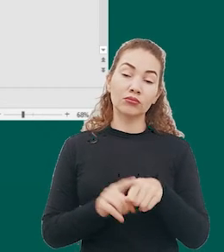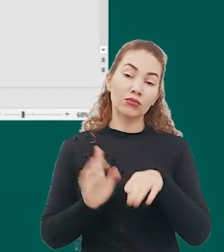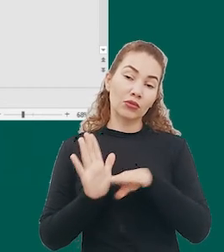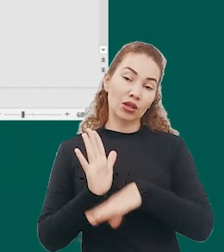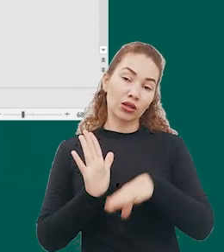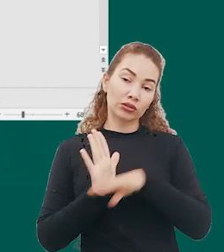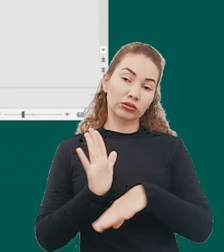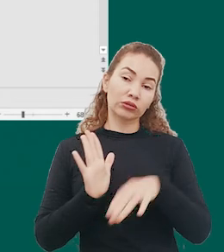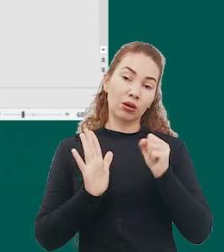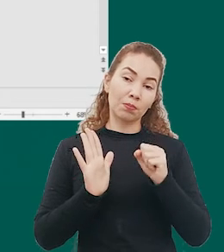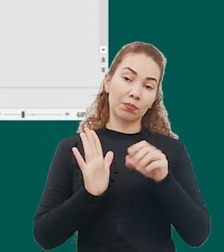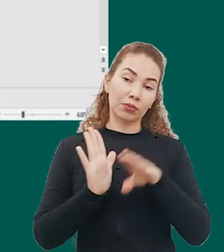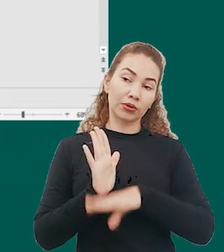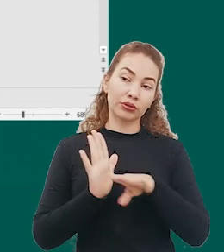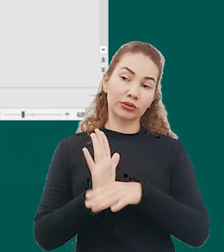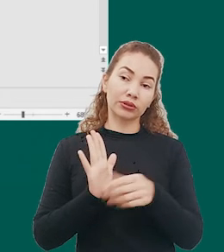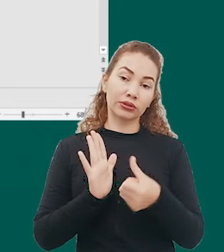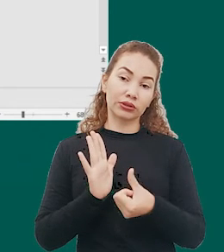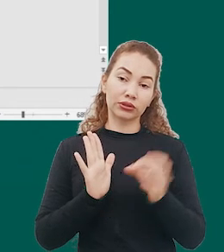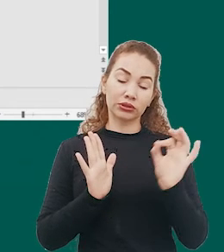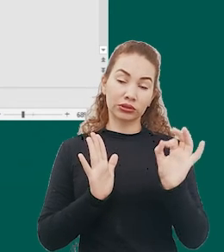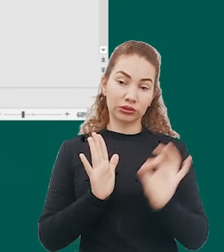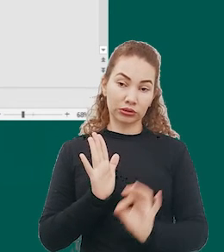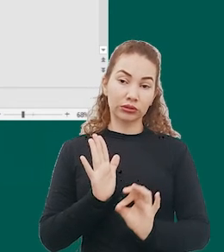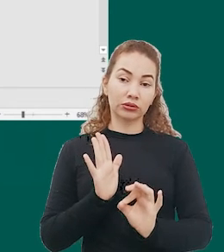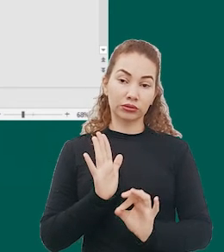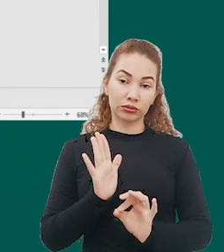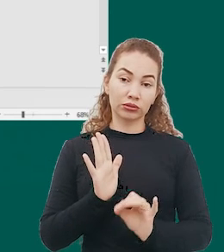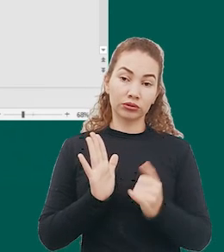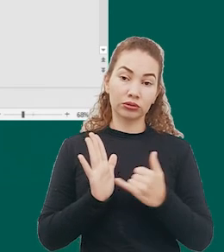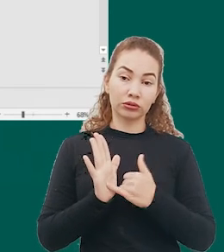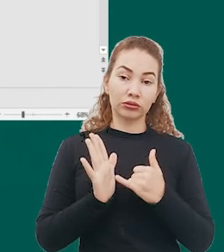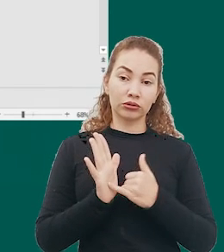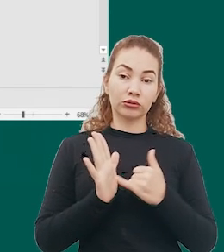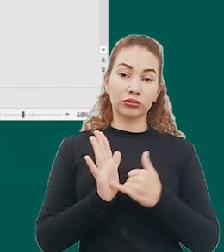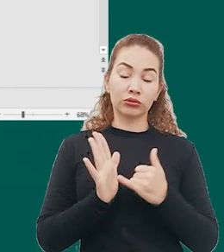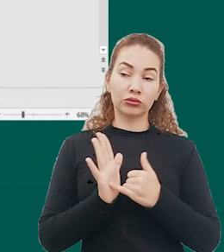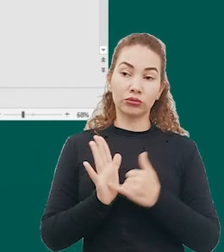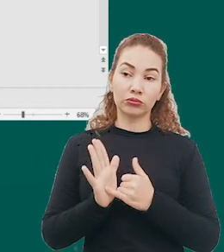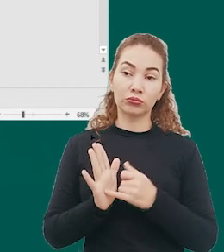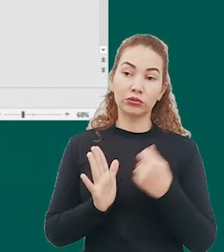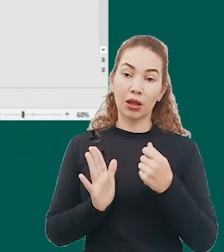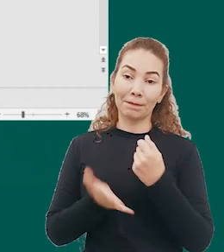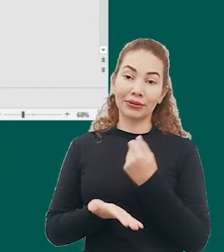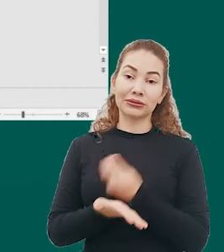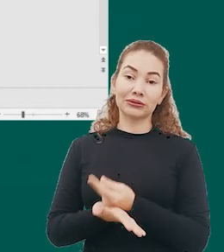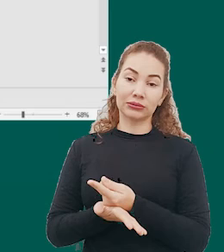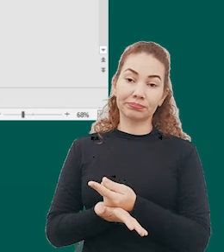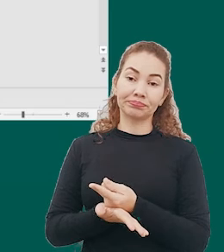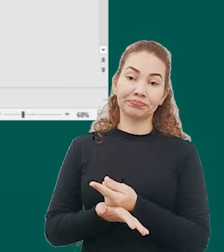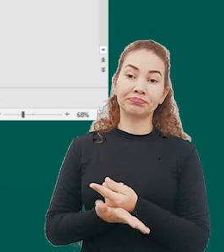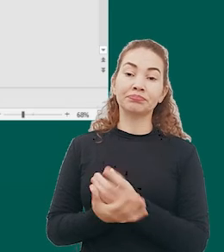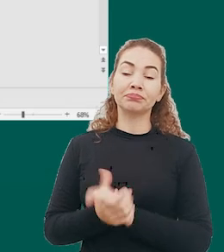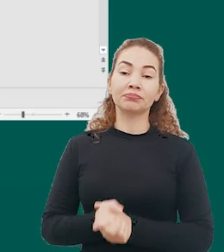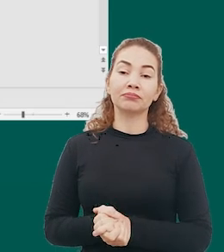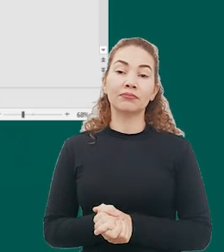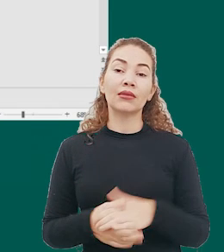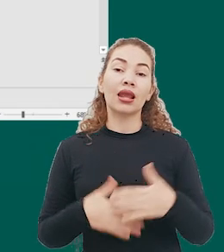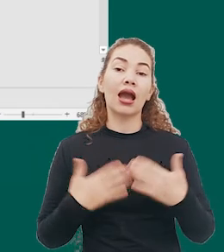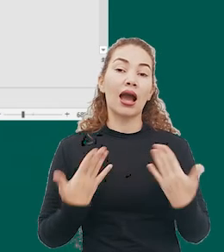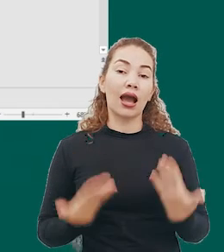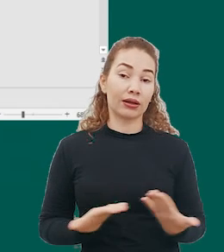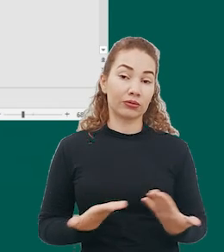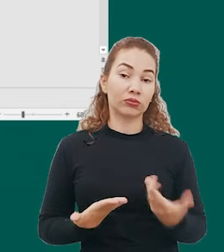descontar, temos como dedução 6% do imposto devido, certo? Agora,